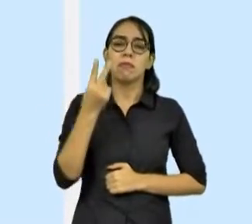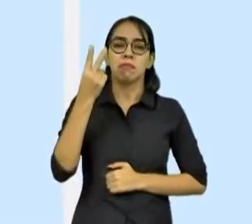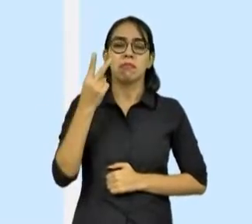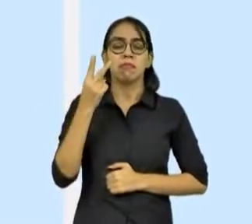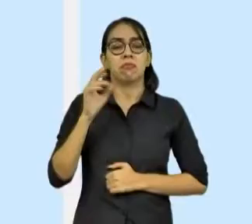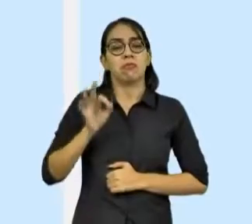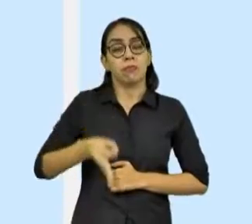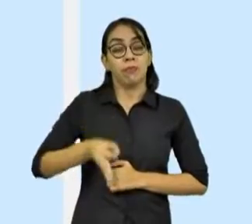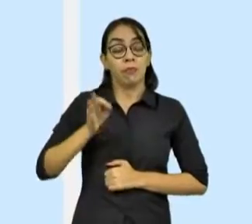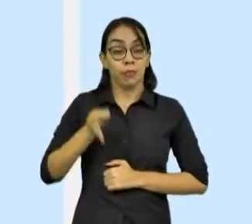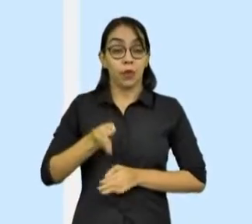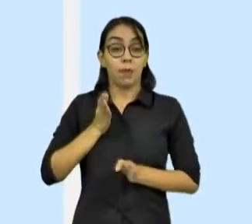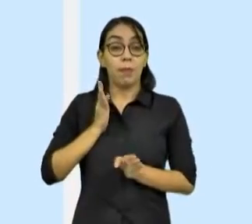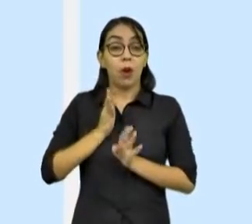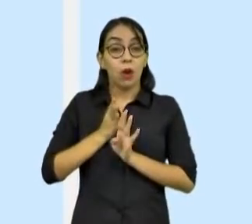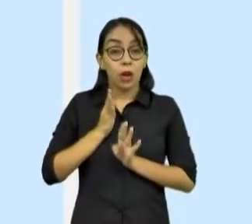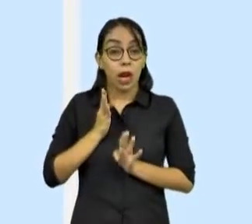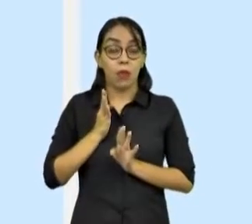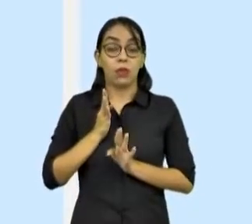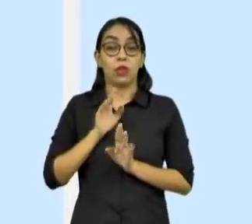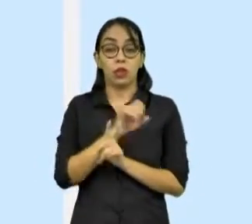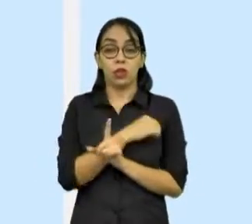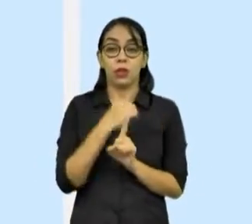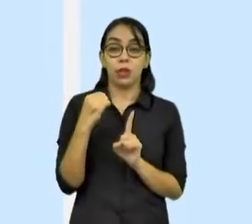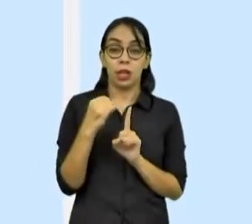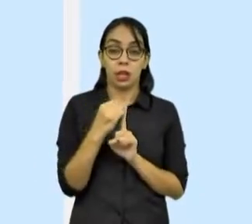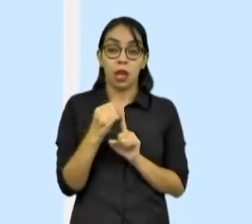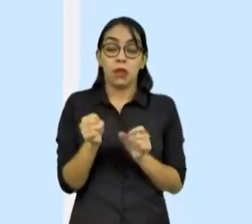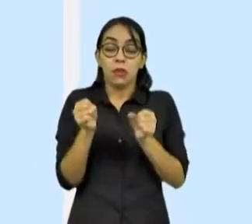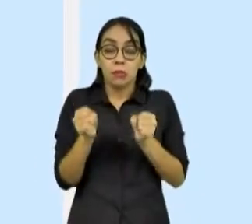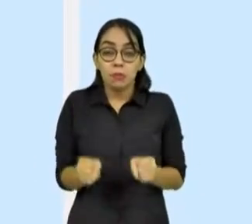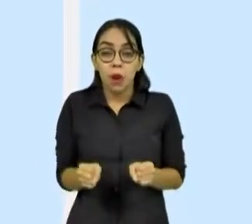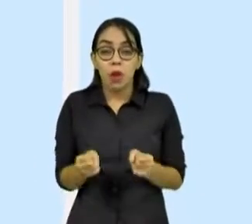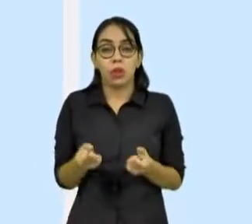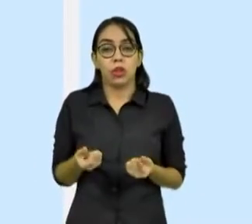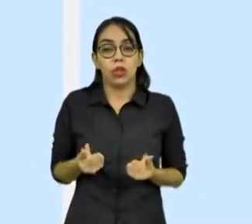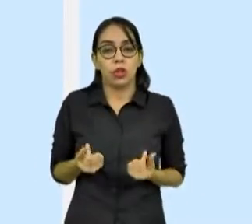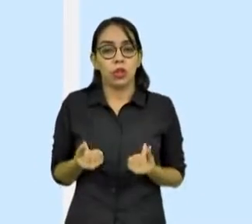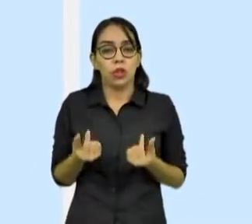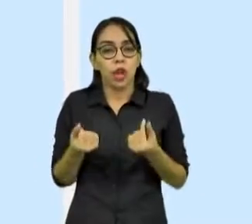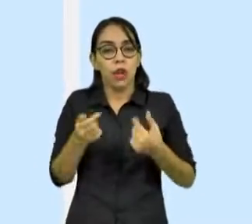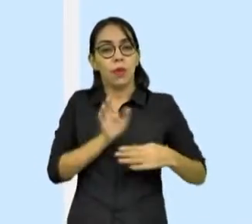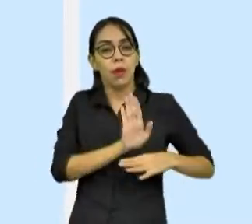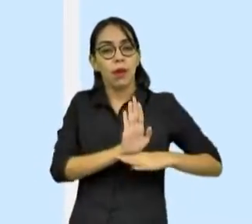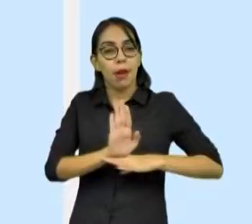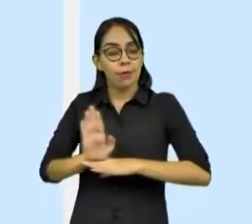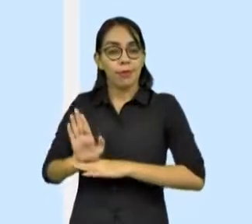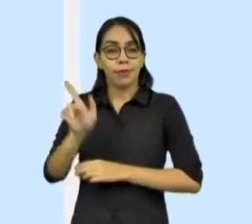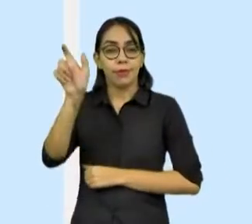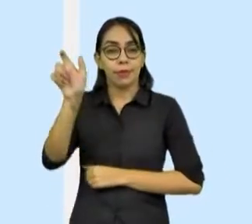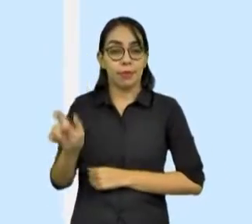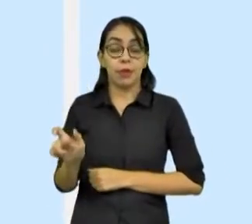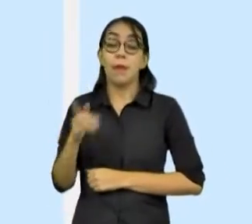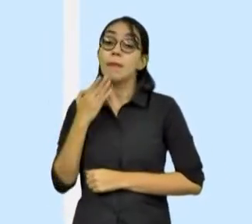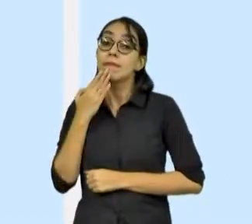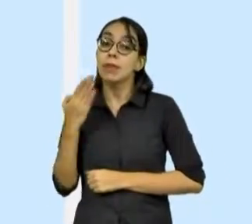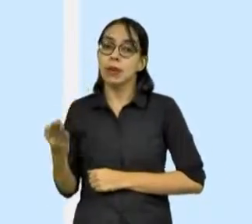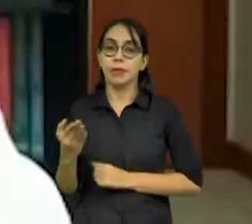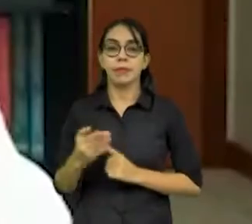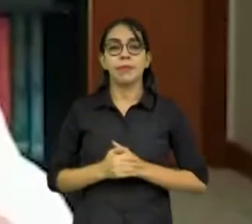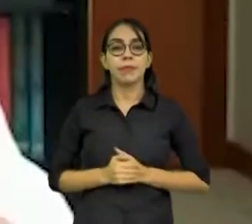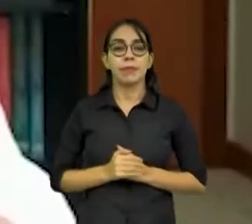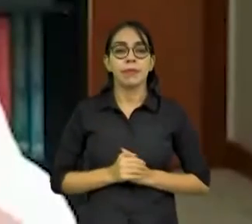a população pode participar da arrecadação de fundos do candidato de sua preferência.